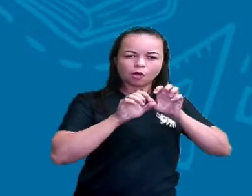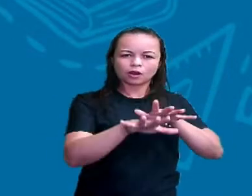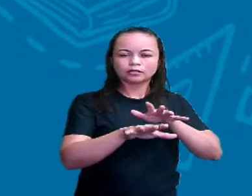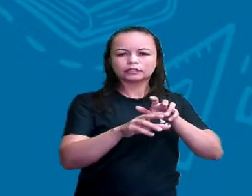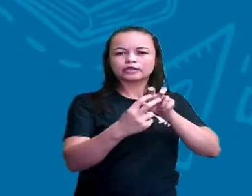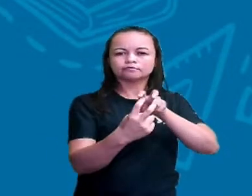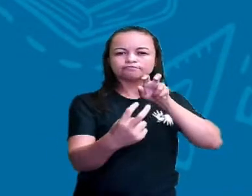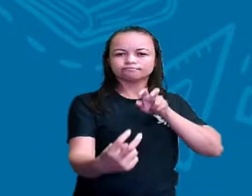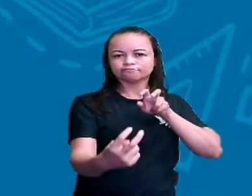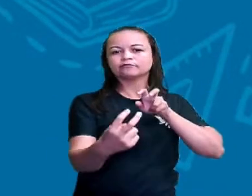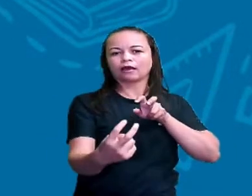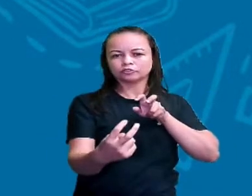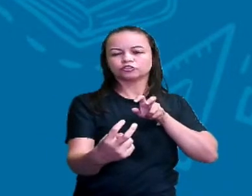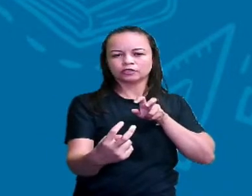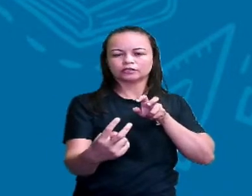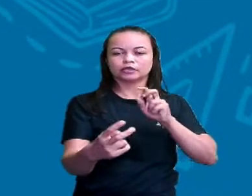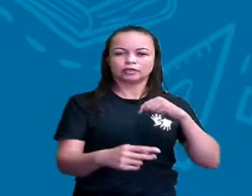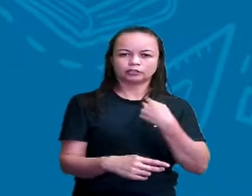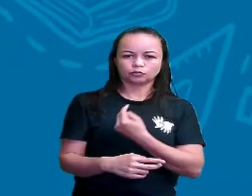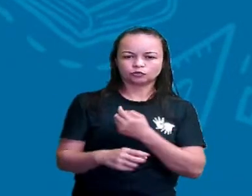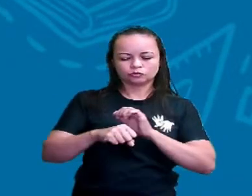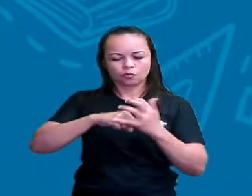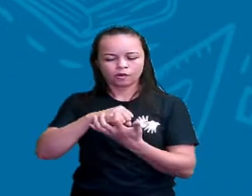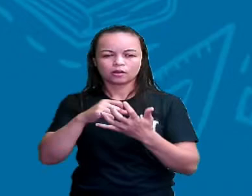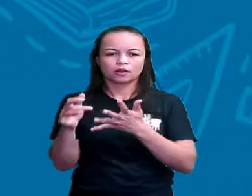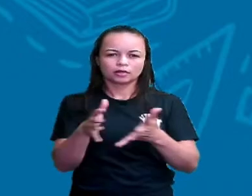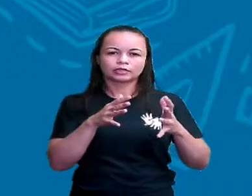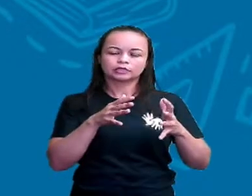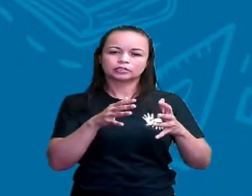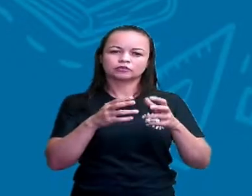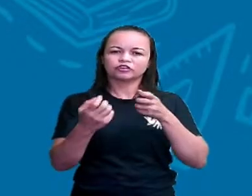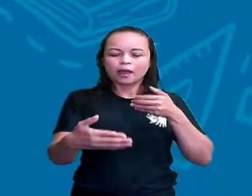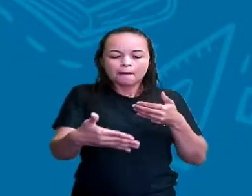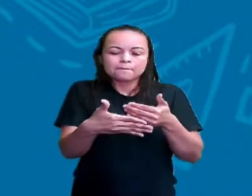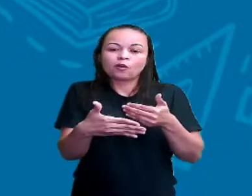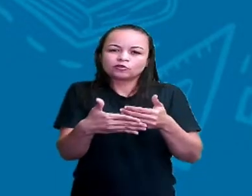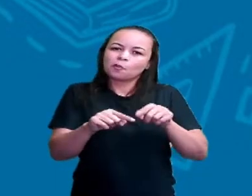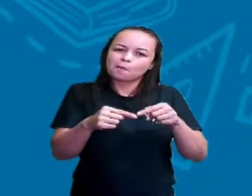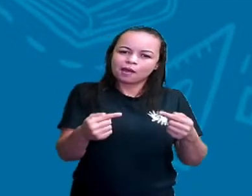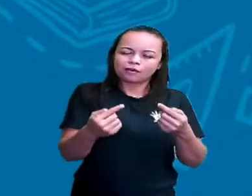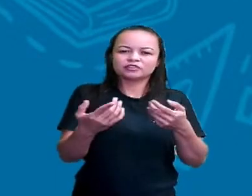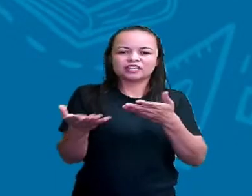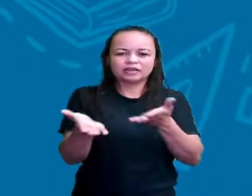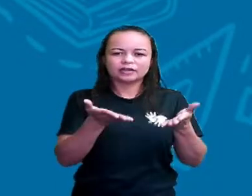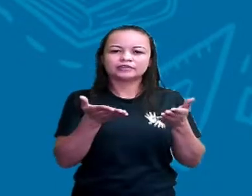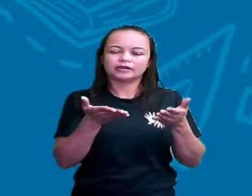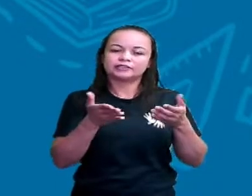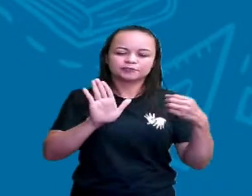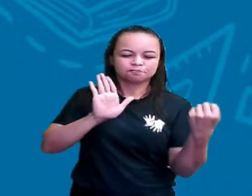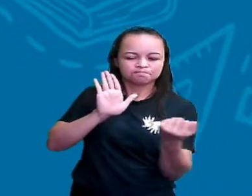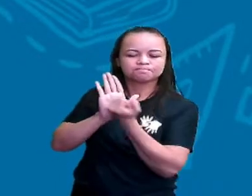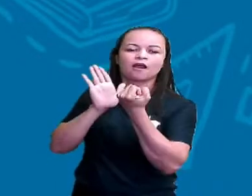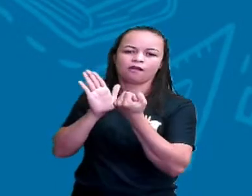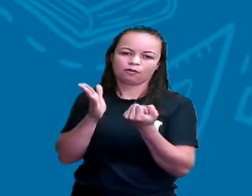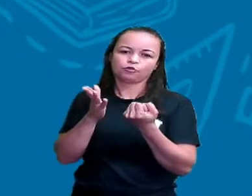pandemia, a gente precisou aí encontrar um jeito de ficar próximo e é justamente esse marco, né,